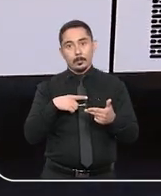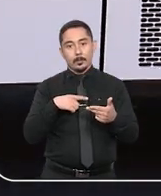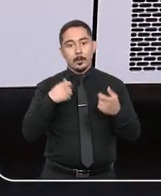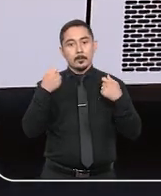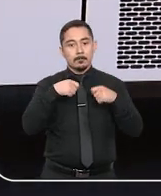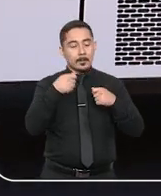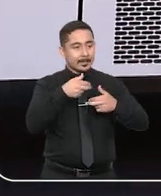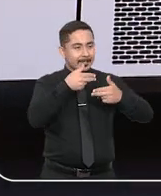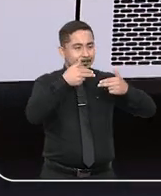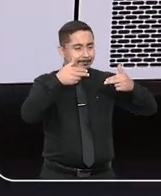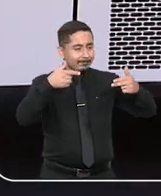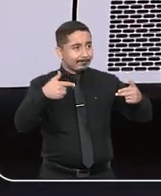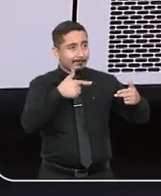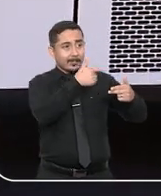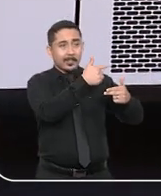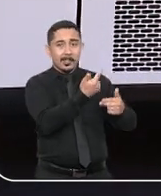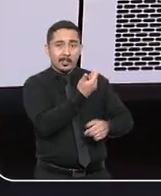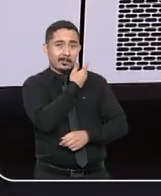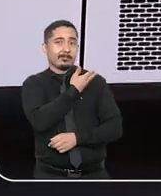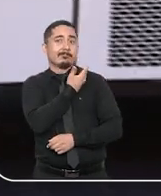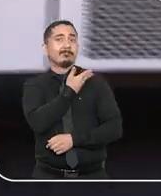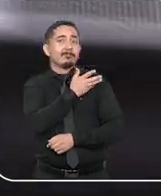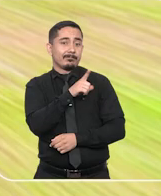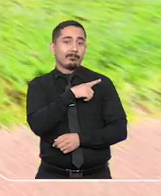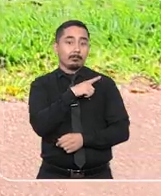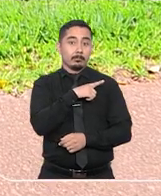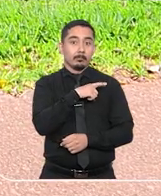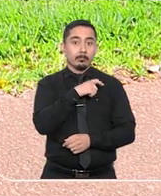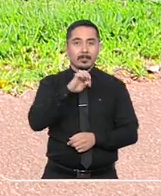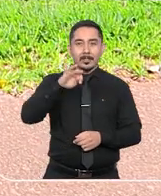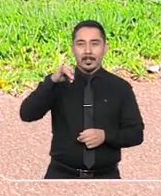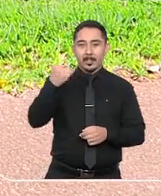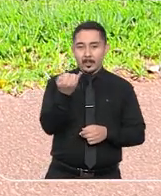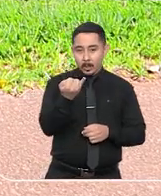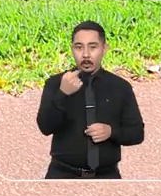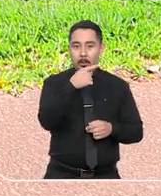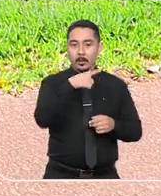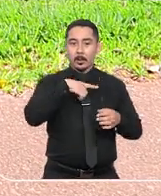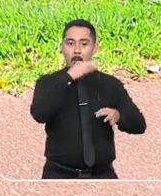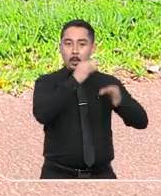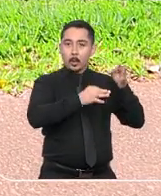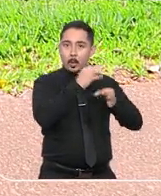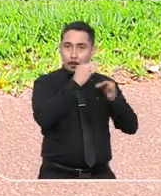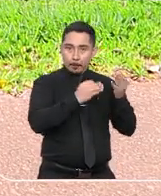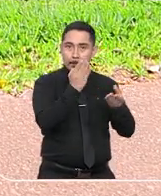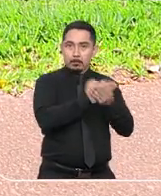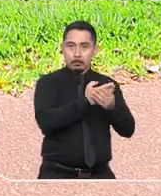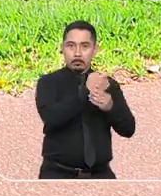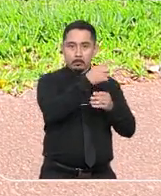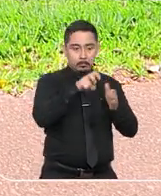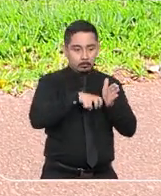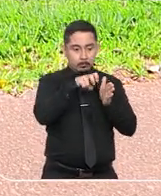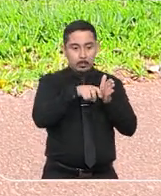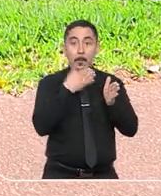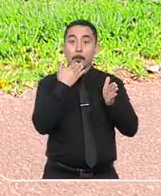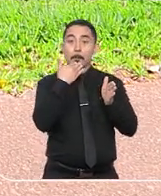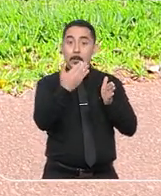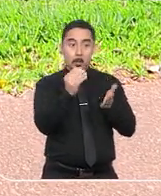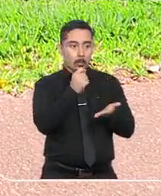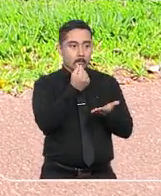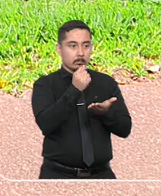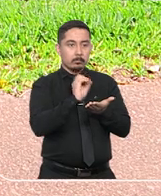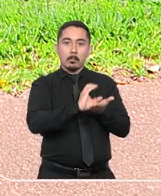também vencer a barreira do preconceito. O STJ julgou o caso de um cadeirante que pediu na